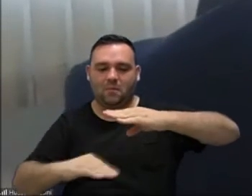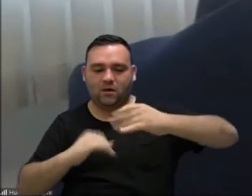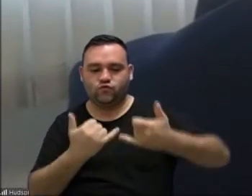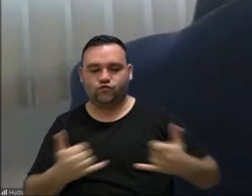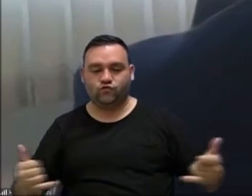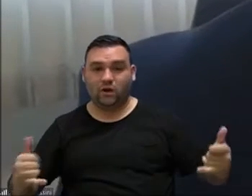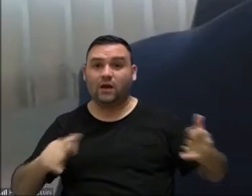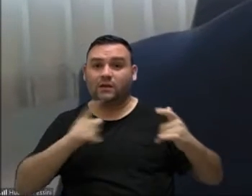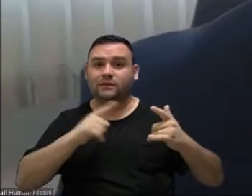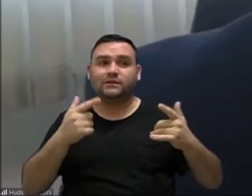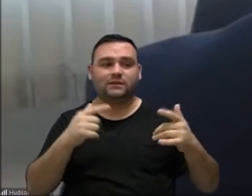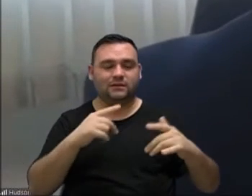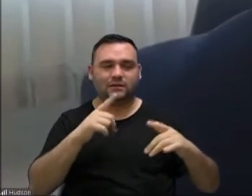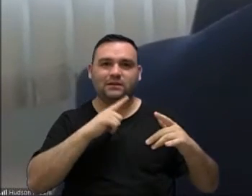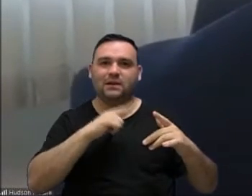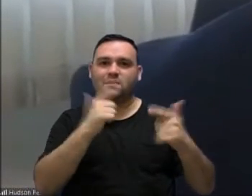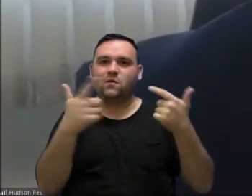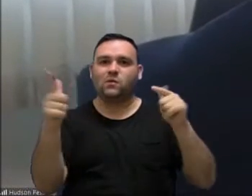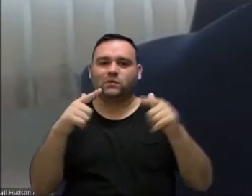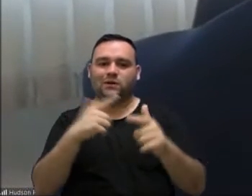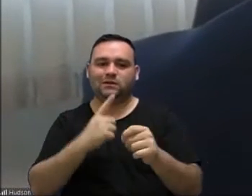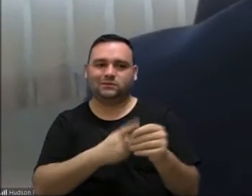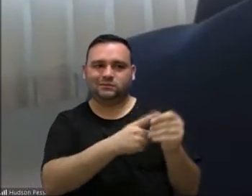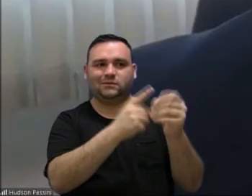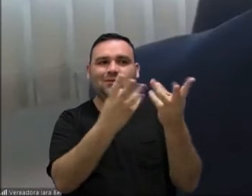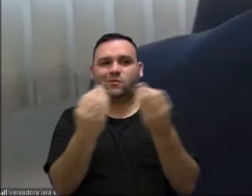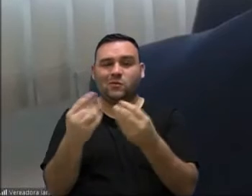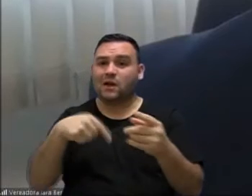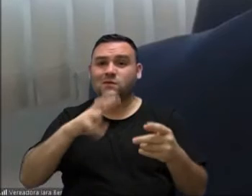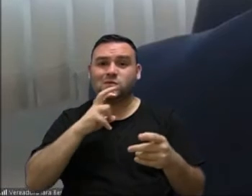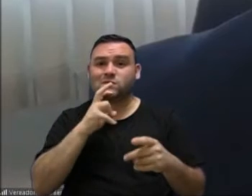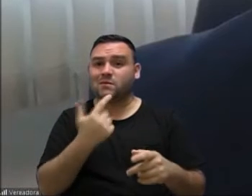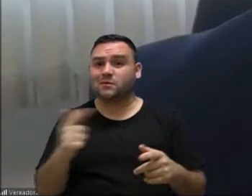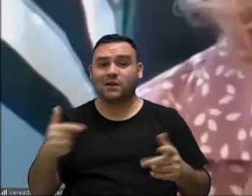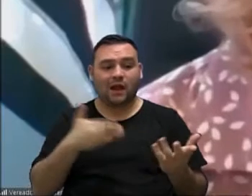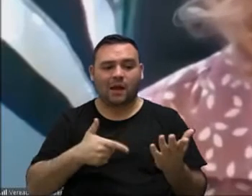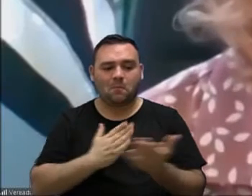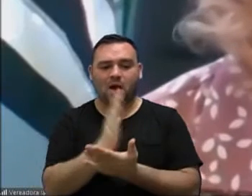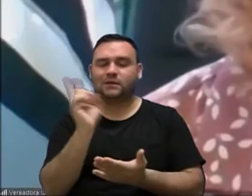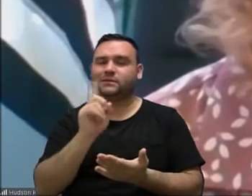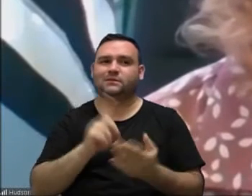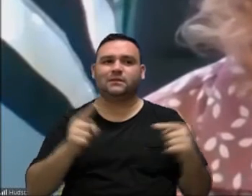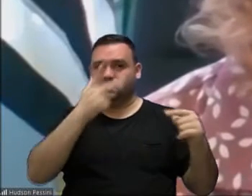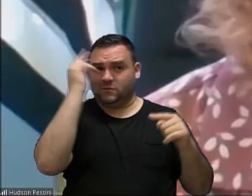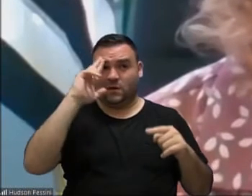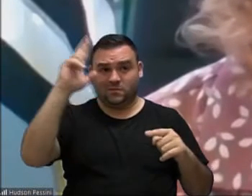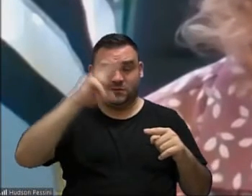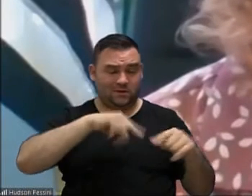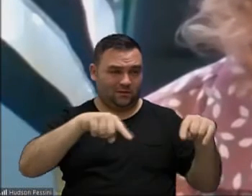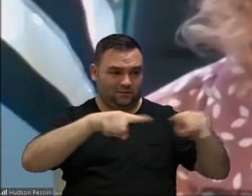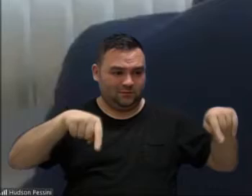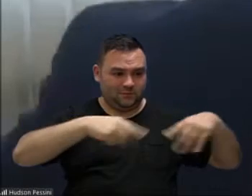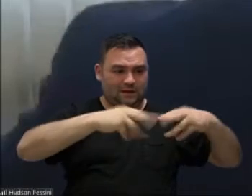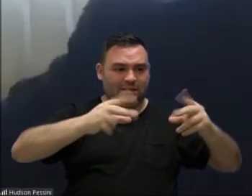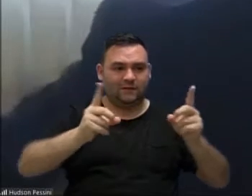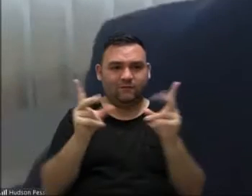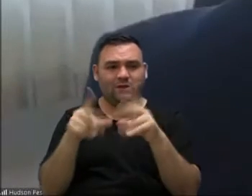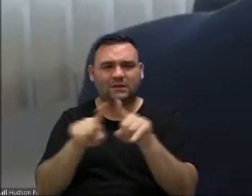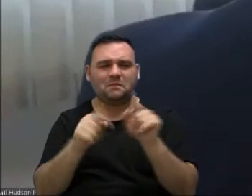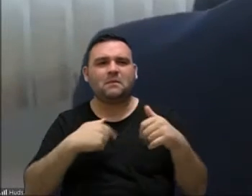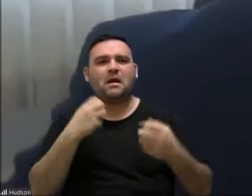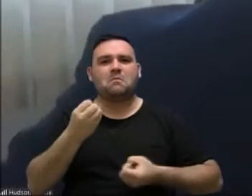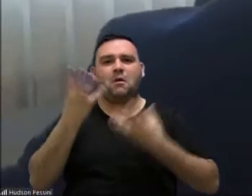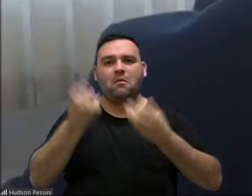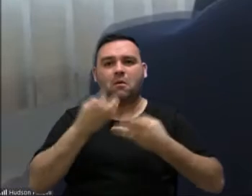coisa que já existe em cidades evoluídas em Sorocaba aqui não passou os loteadores vieram aqui fizeram um